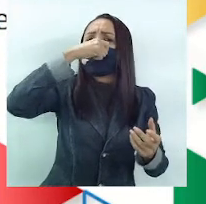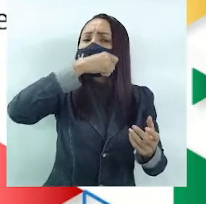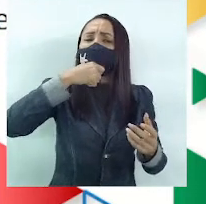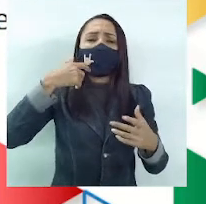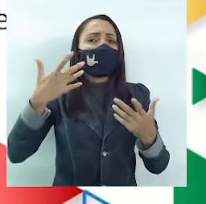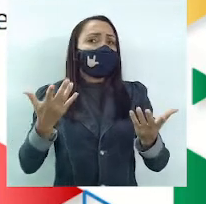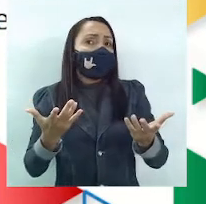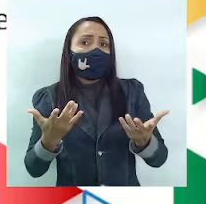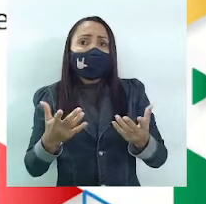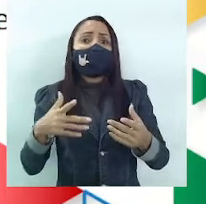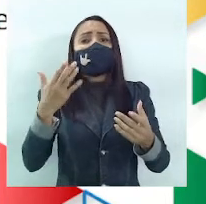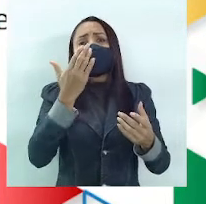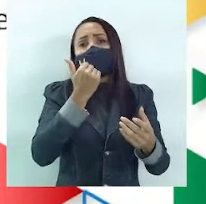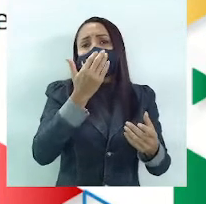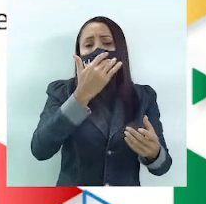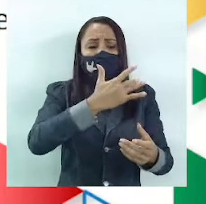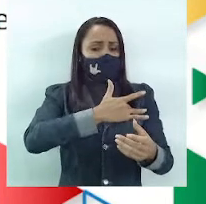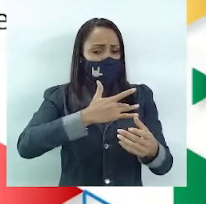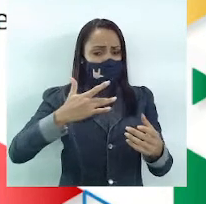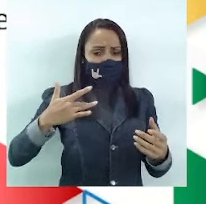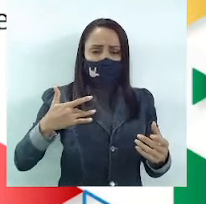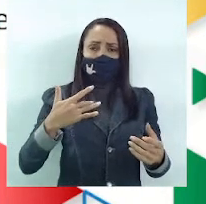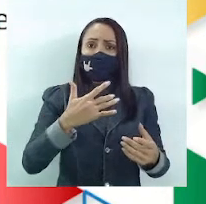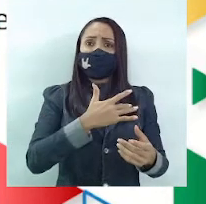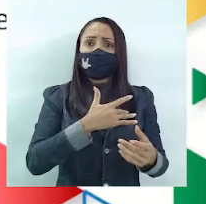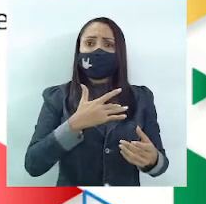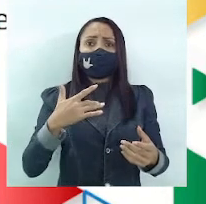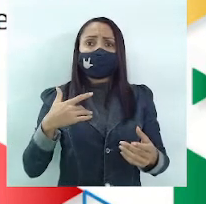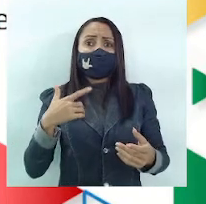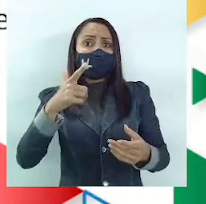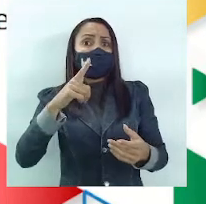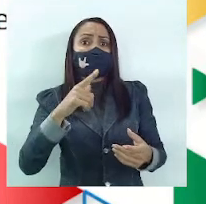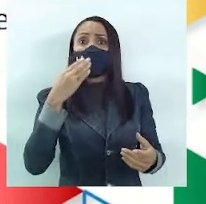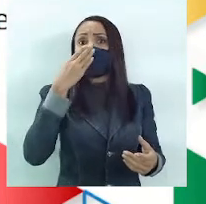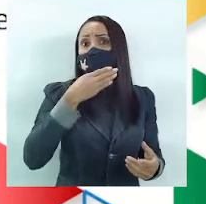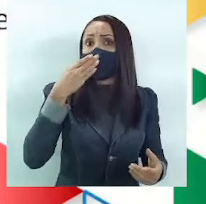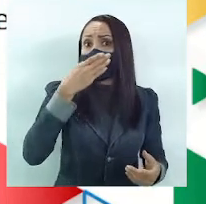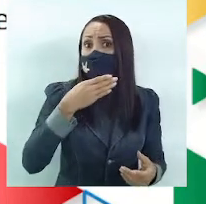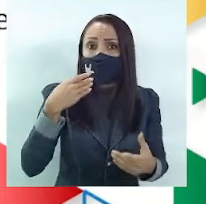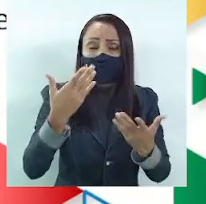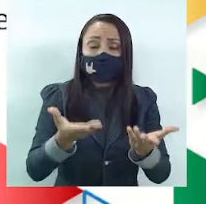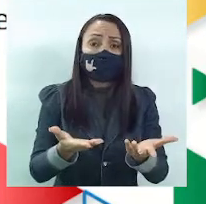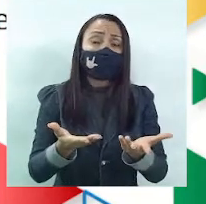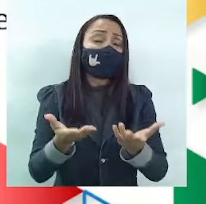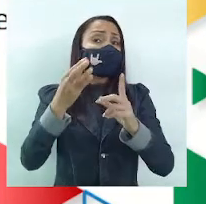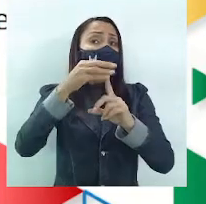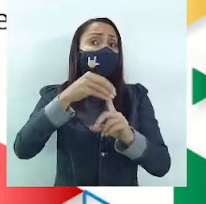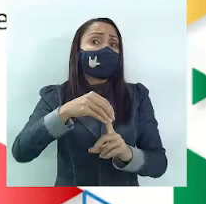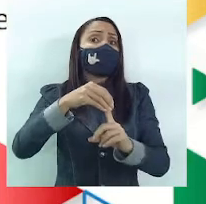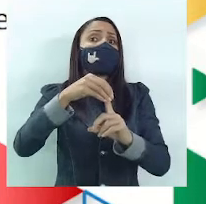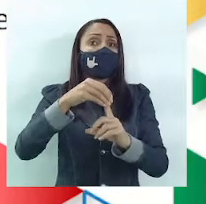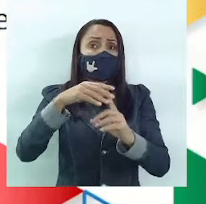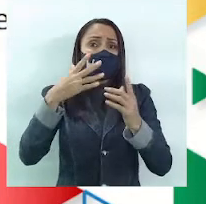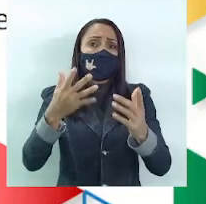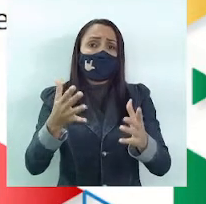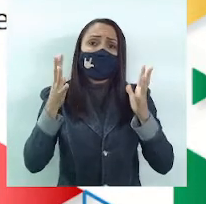ter uma alimentação saudável, não tanta ingesta de açúcar, você também tem que ter principalmente uma higienização